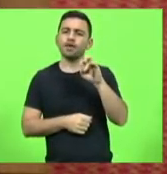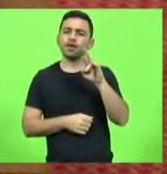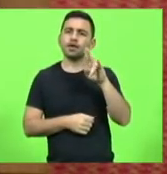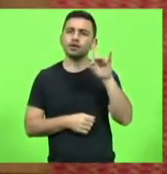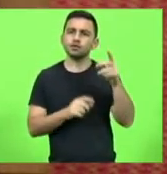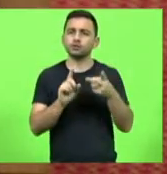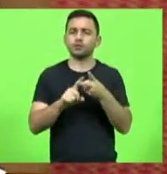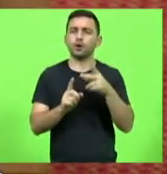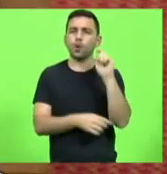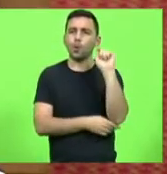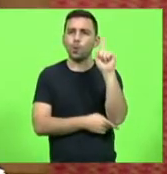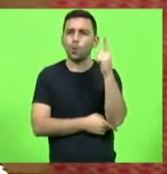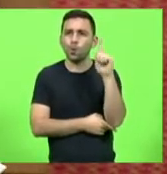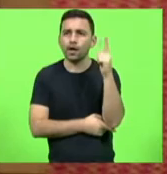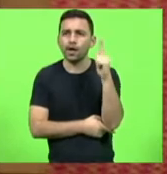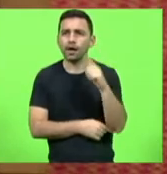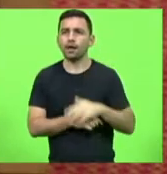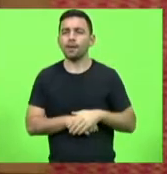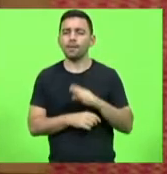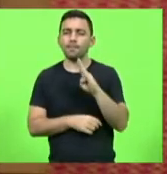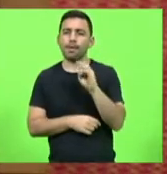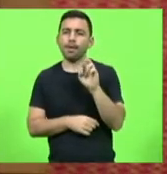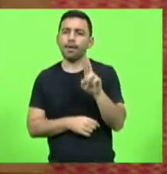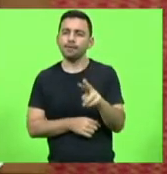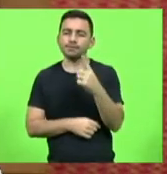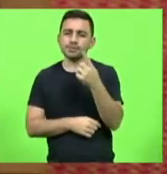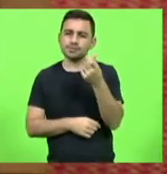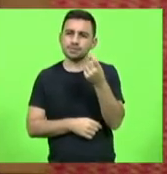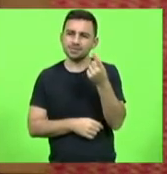Santos, BR-116, Bahia,